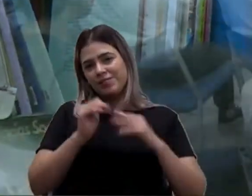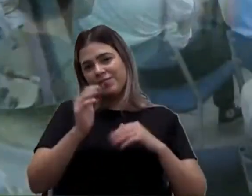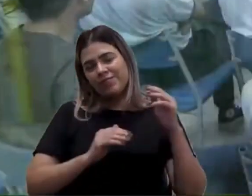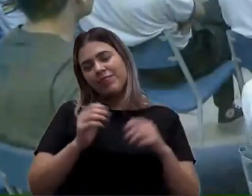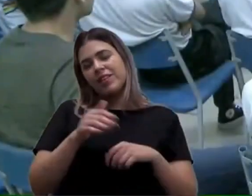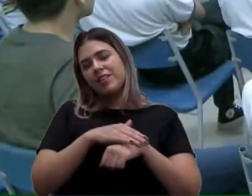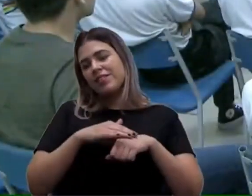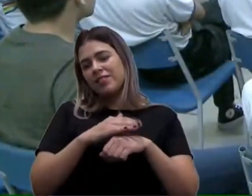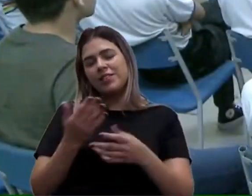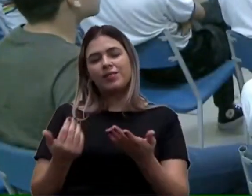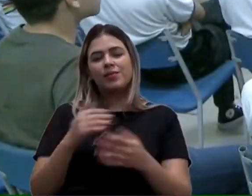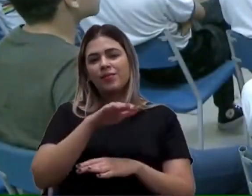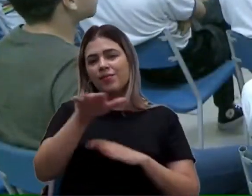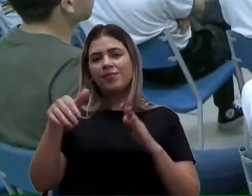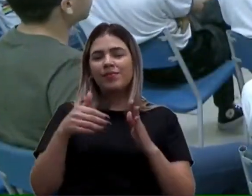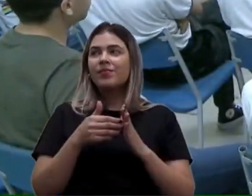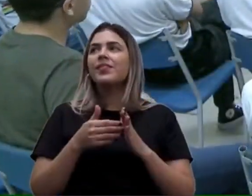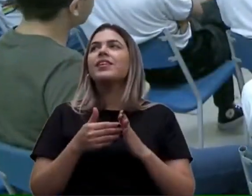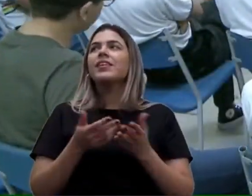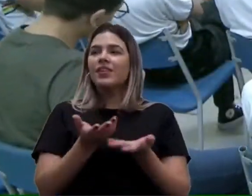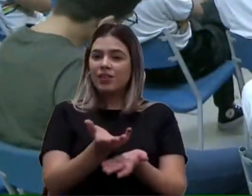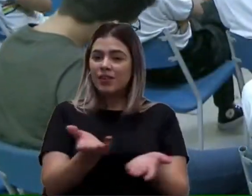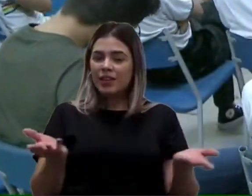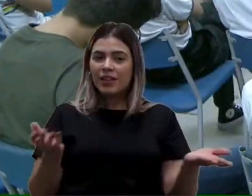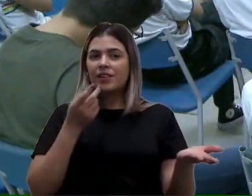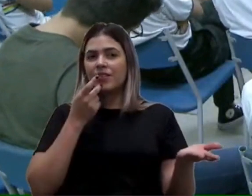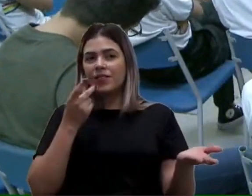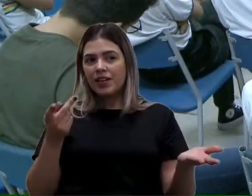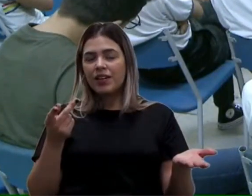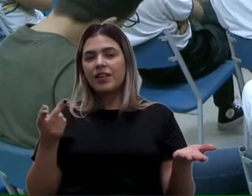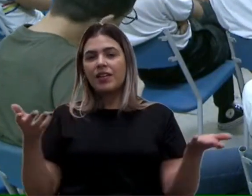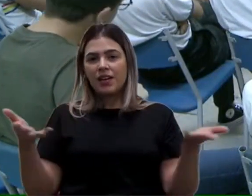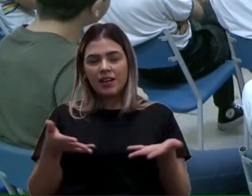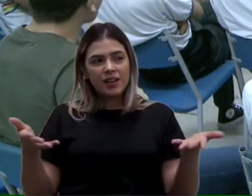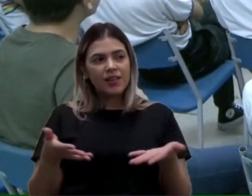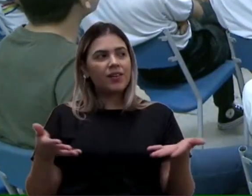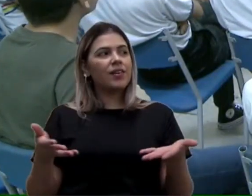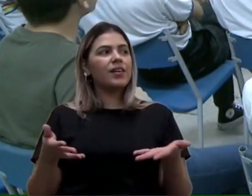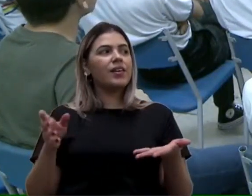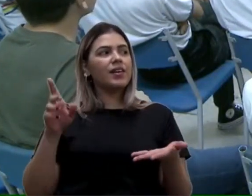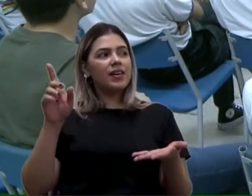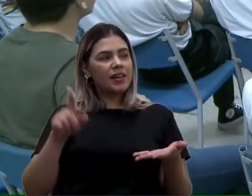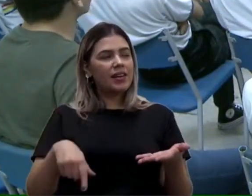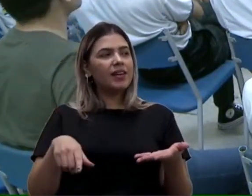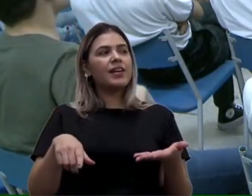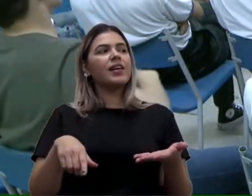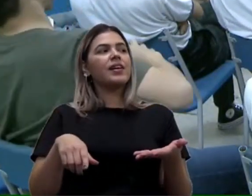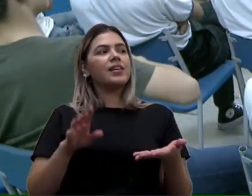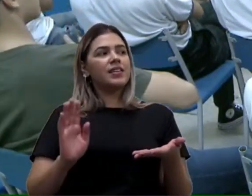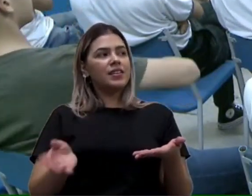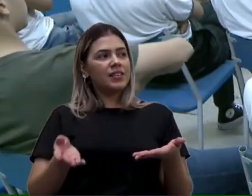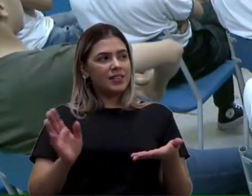conversamos sobre tudo isso viu então o que eles estão colocando aqui é porque já foi uma um jargão